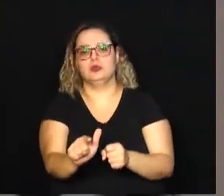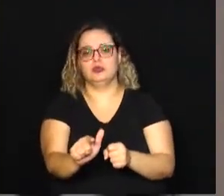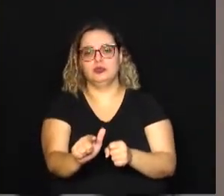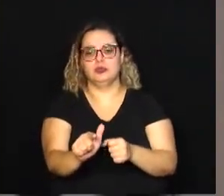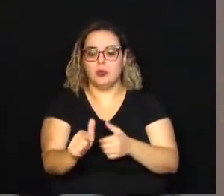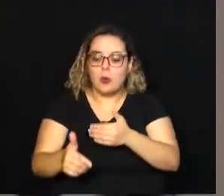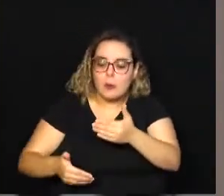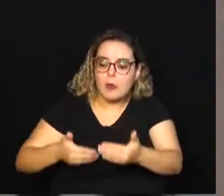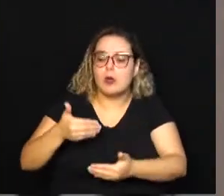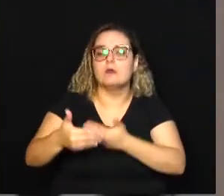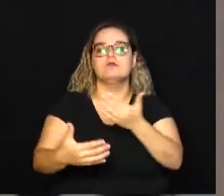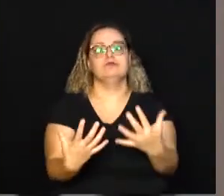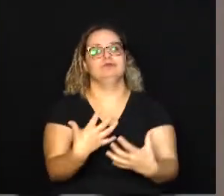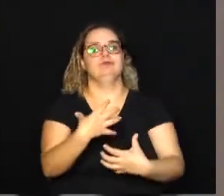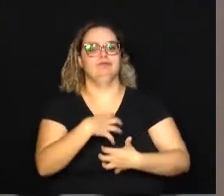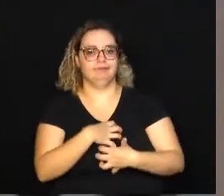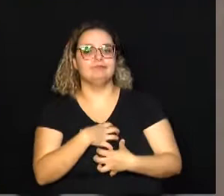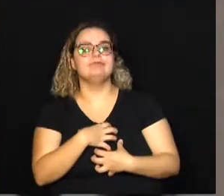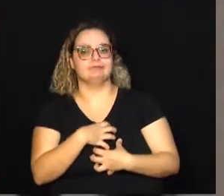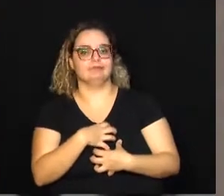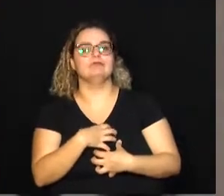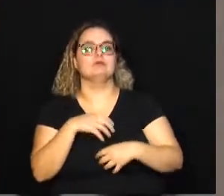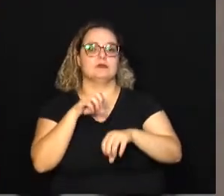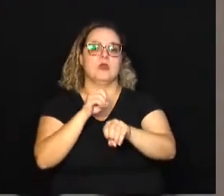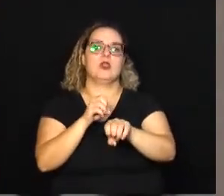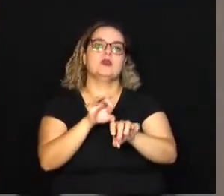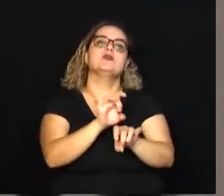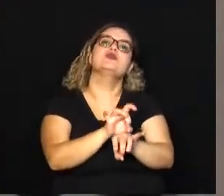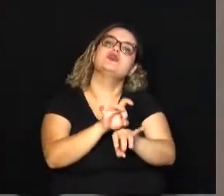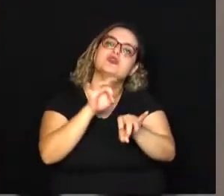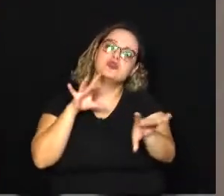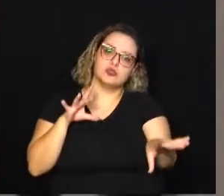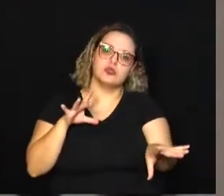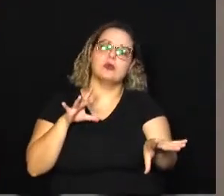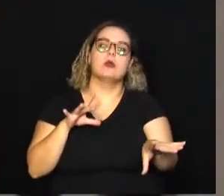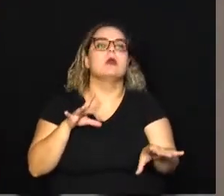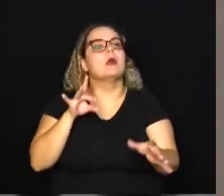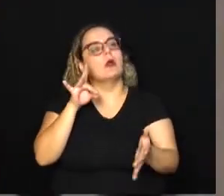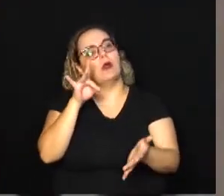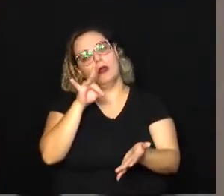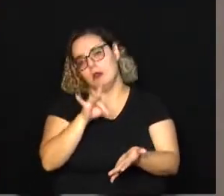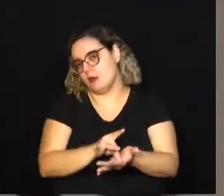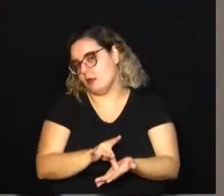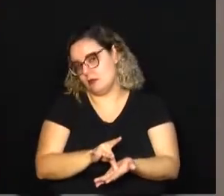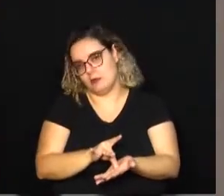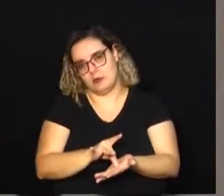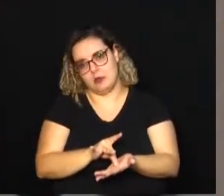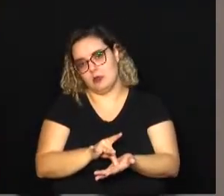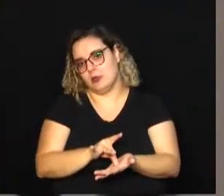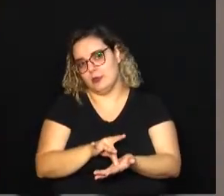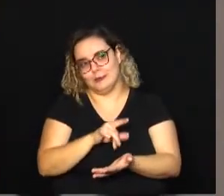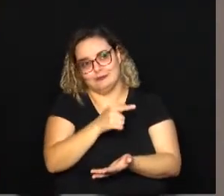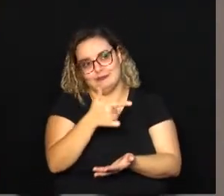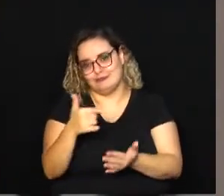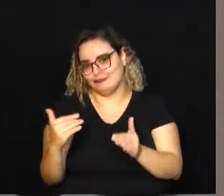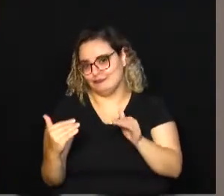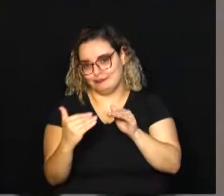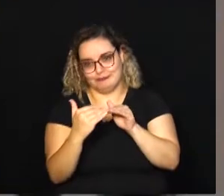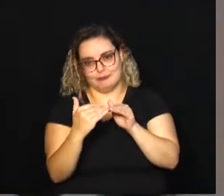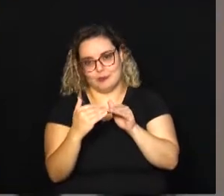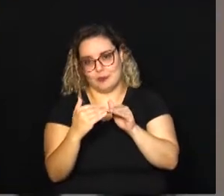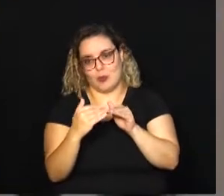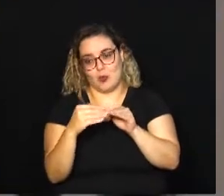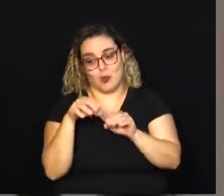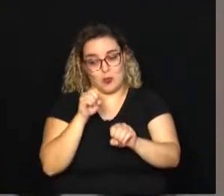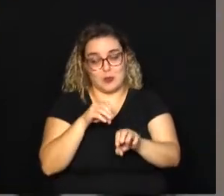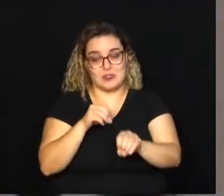nesse jeito de ensinar que realmente nada tem a ver com o ensino remoto. Isso tem